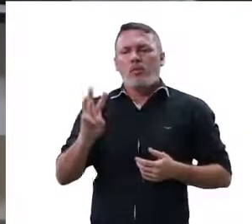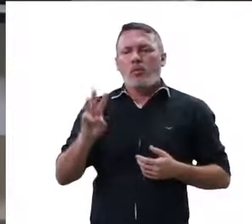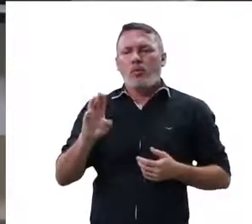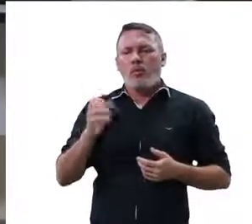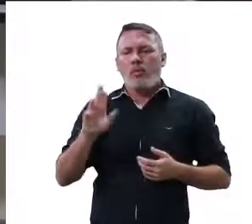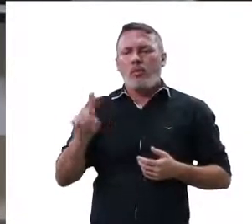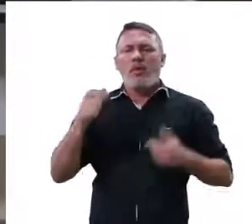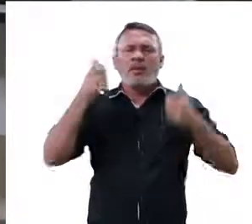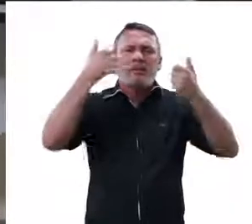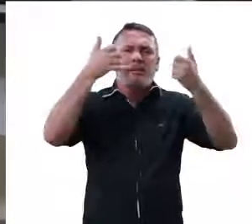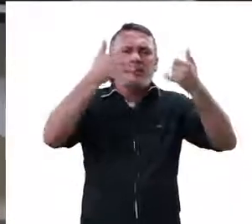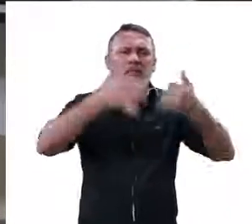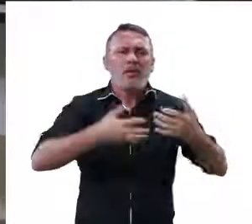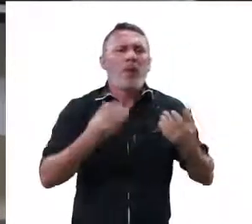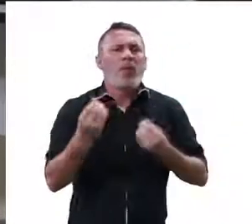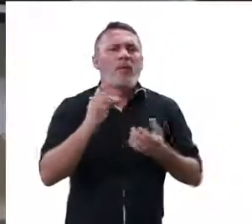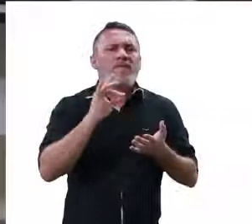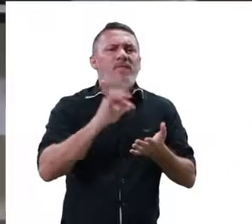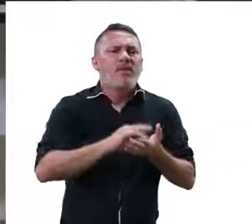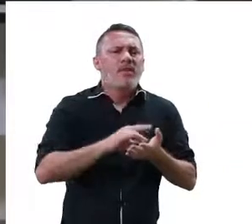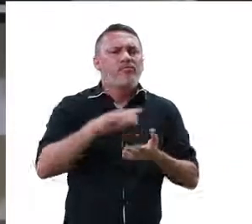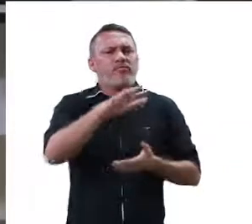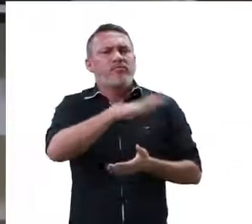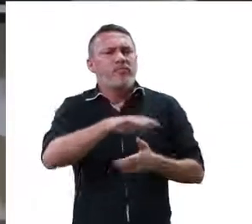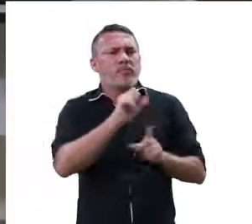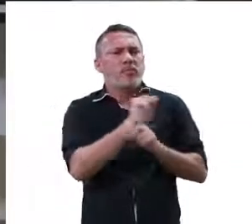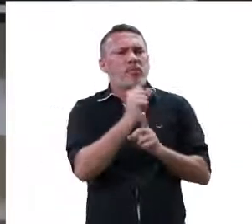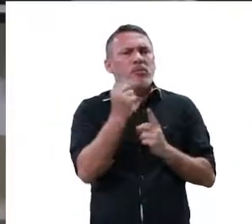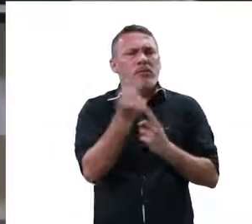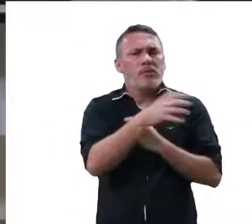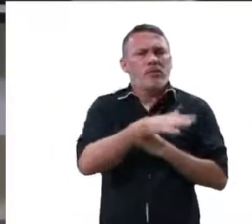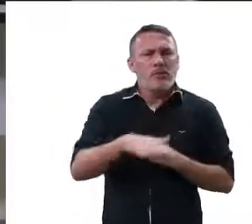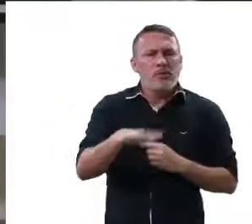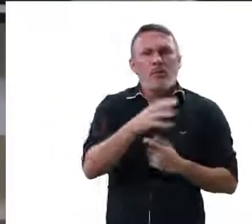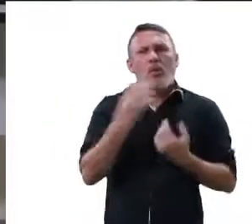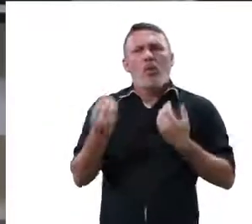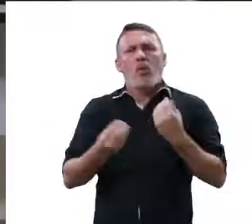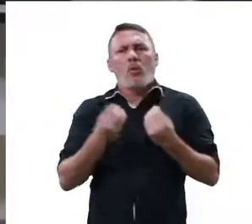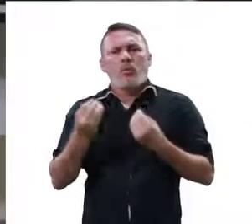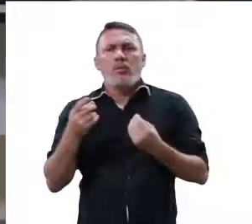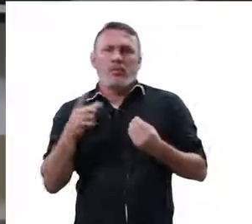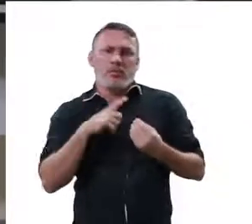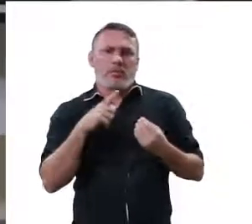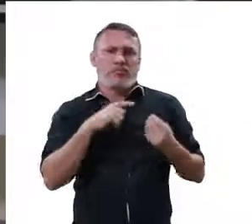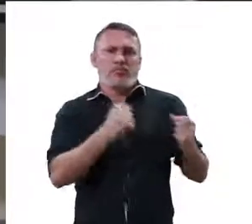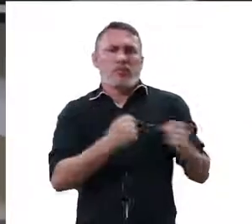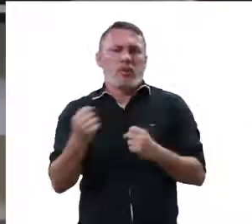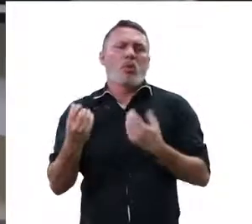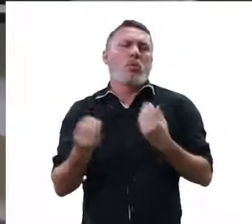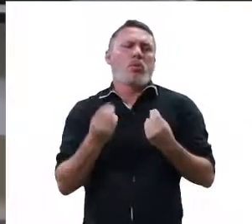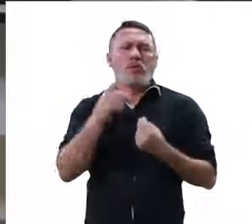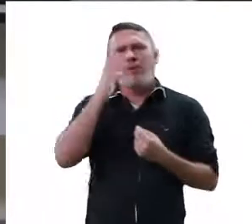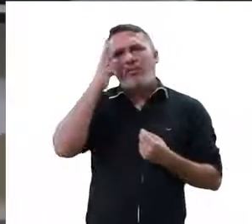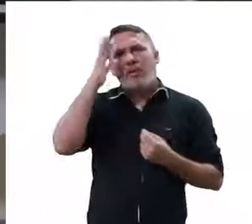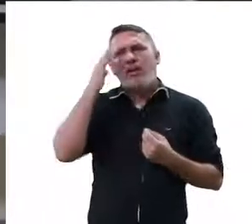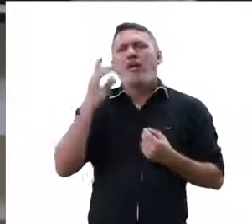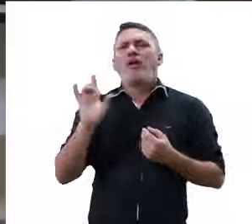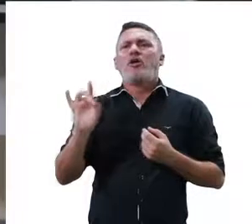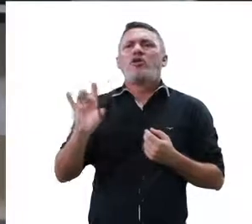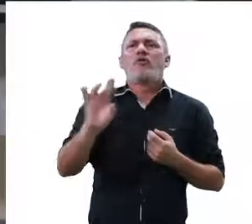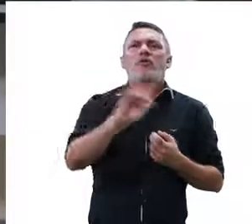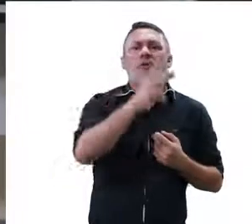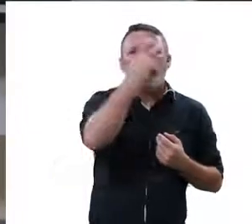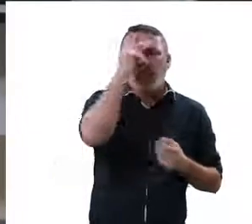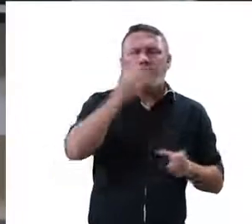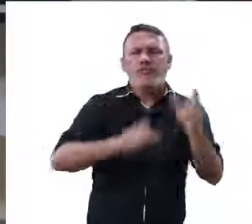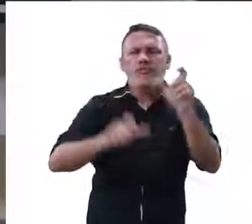sua forma de explicar essa realidade dessas sociedades, então isso é um dado igualmente poderoso. Por quê? Porque como